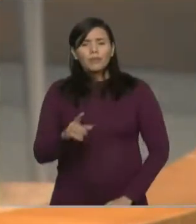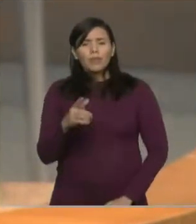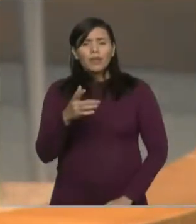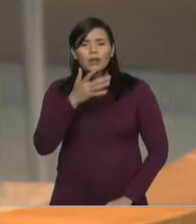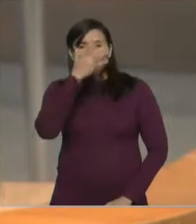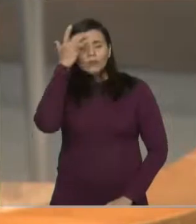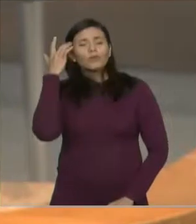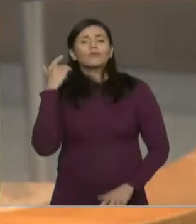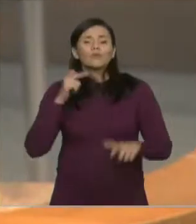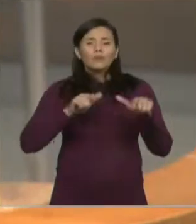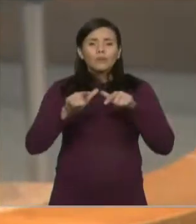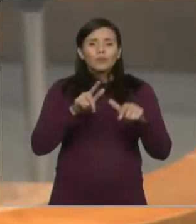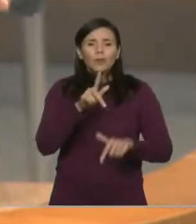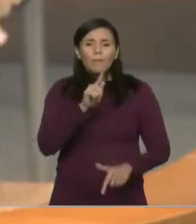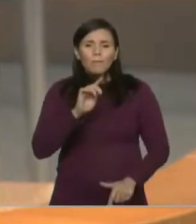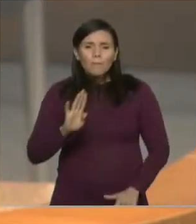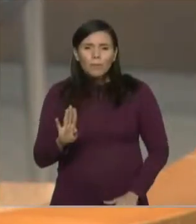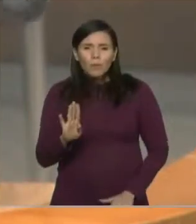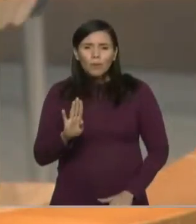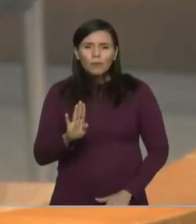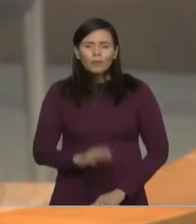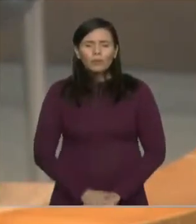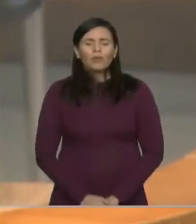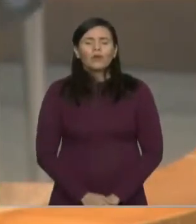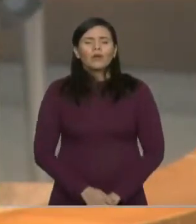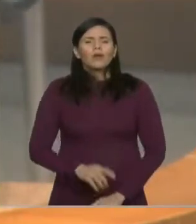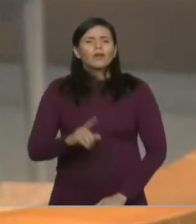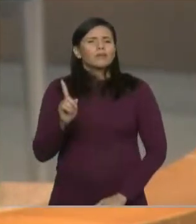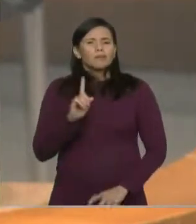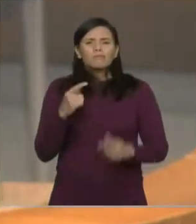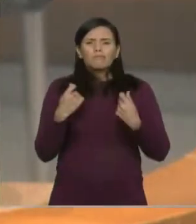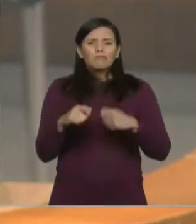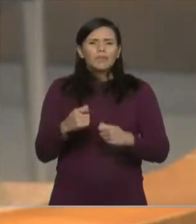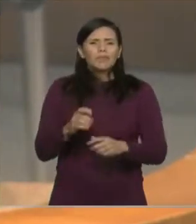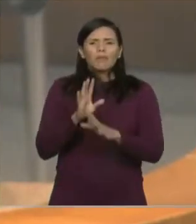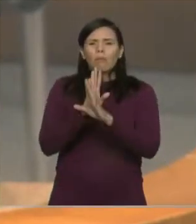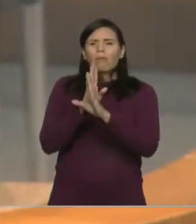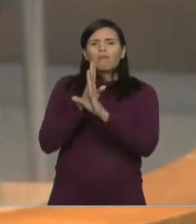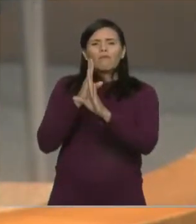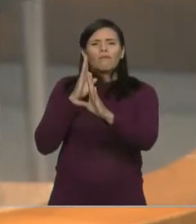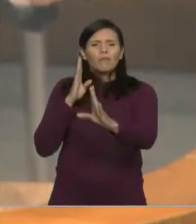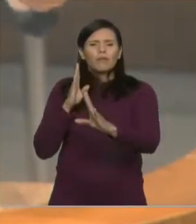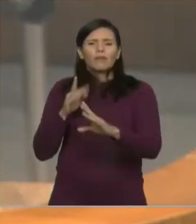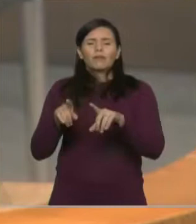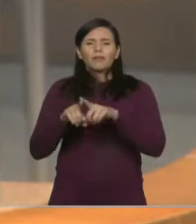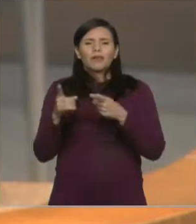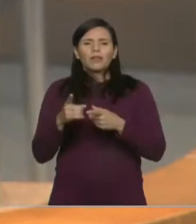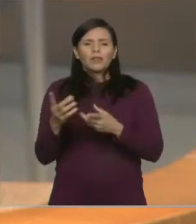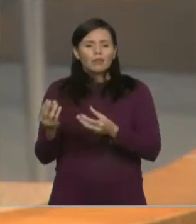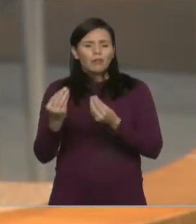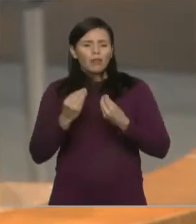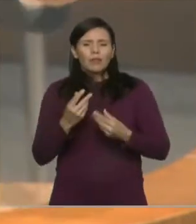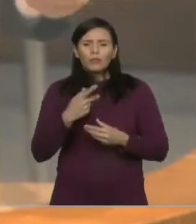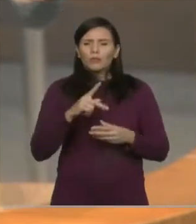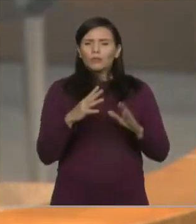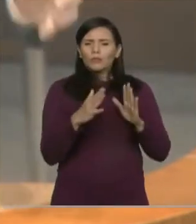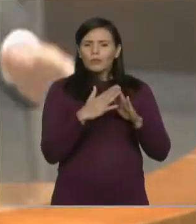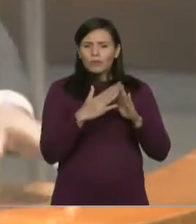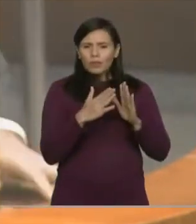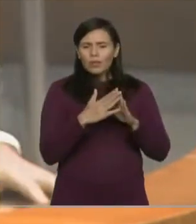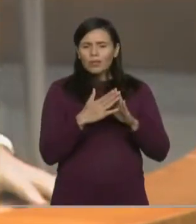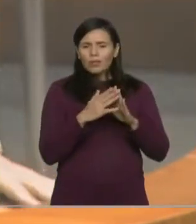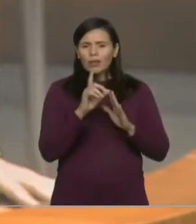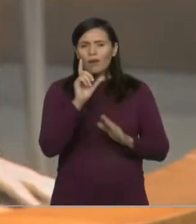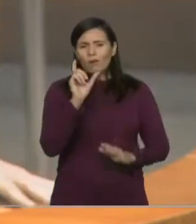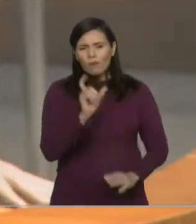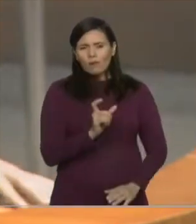onde receberão os créditos que serão atualizados a cada mês. Isso é garantir eficiência, isso é garantir comodidade, isso